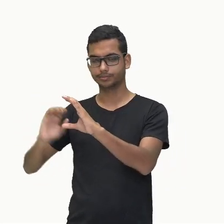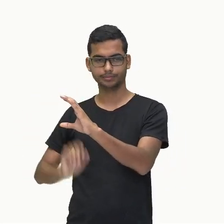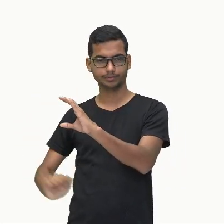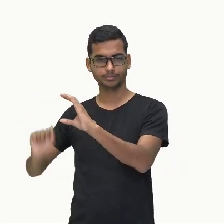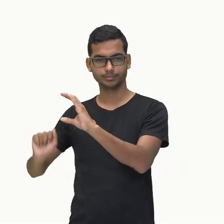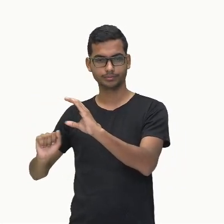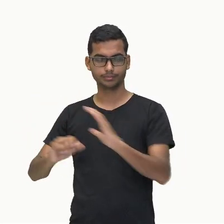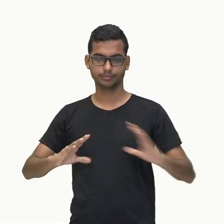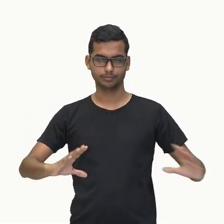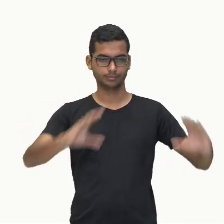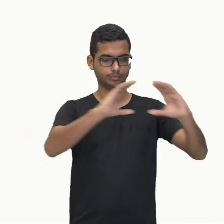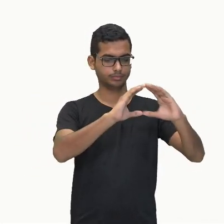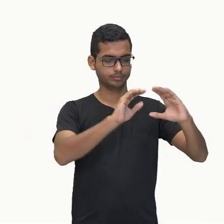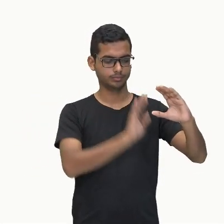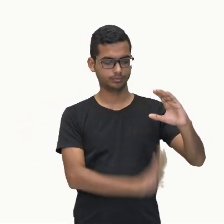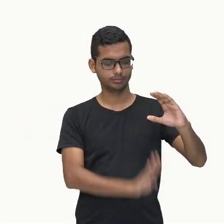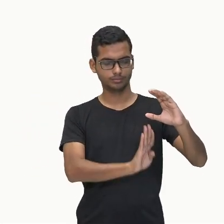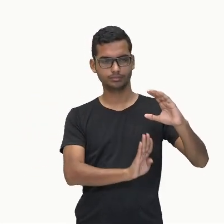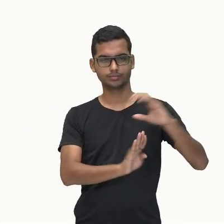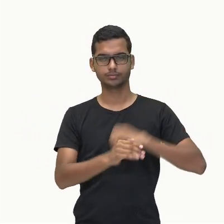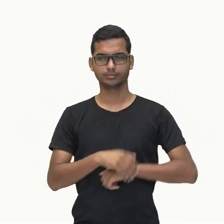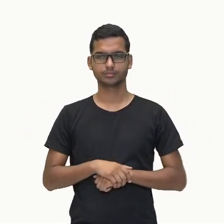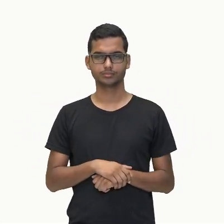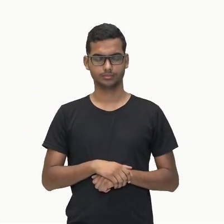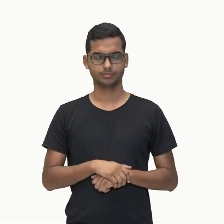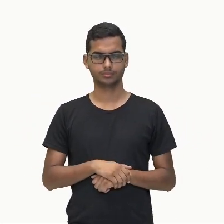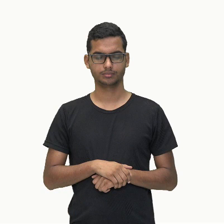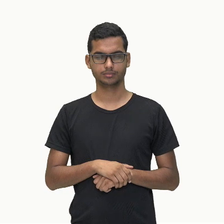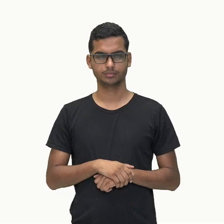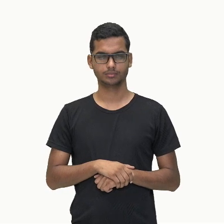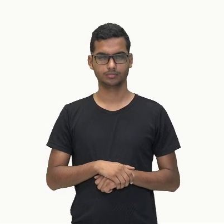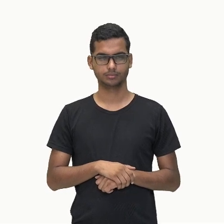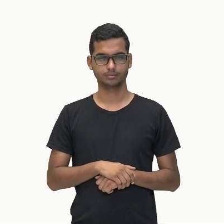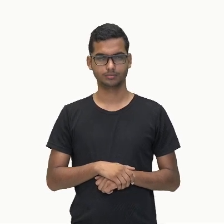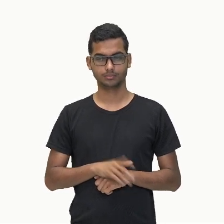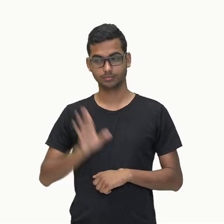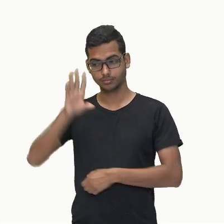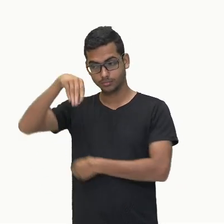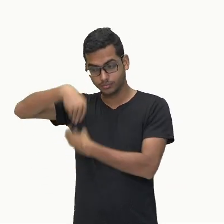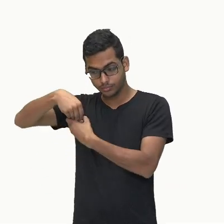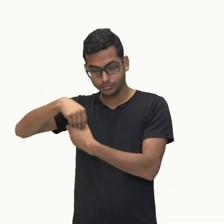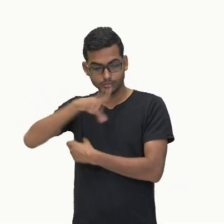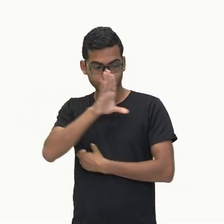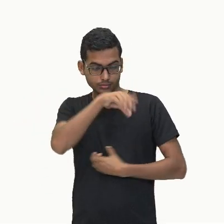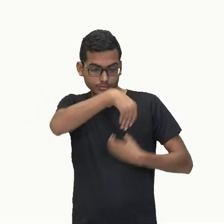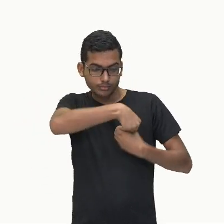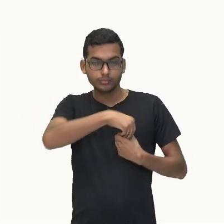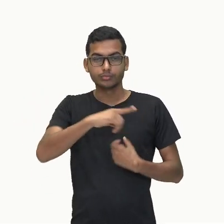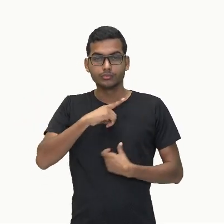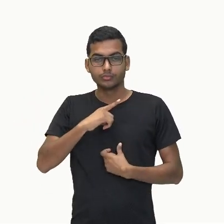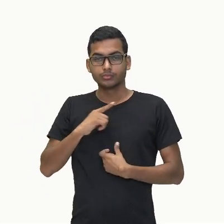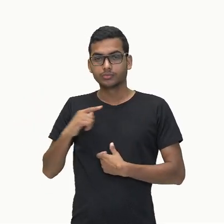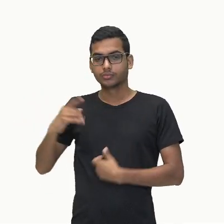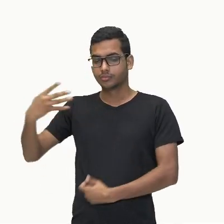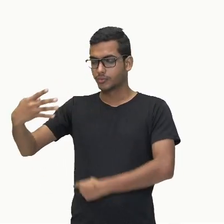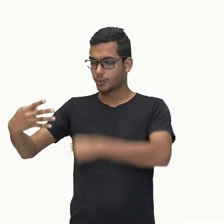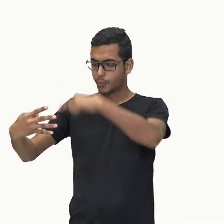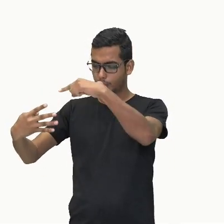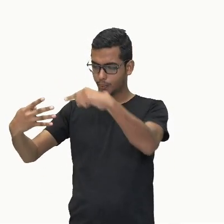e um conjunto B. E a gente tem aqui os elementos A e B,